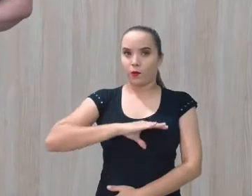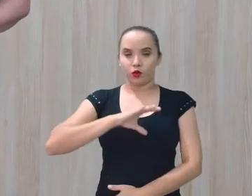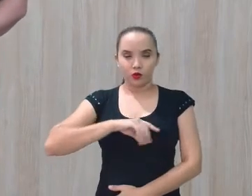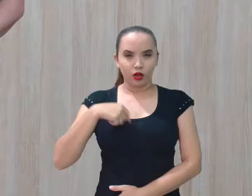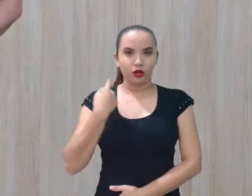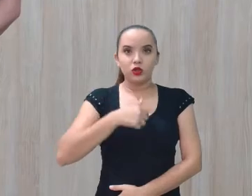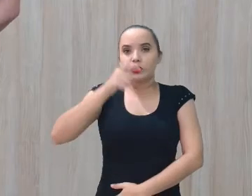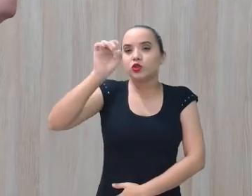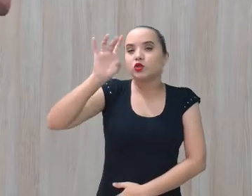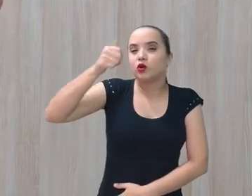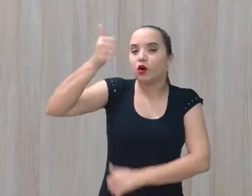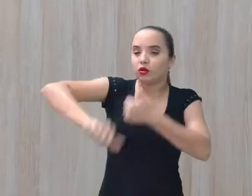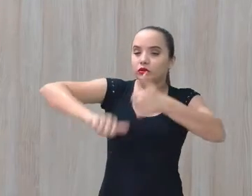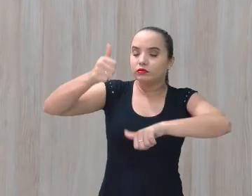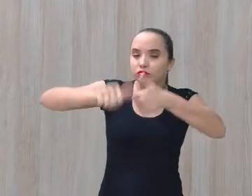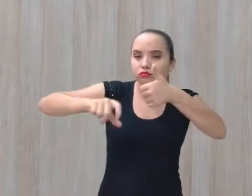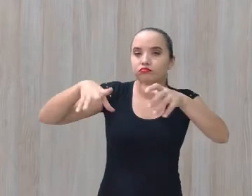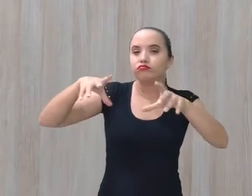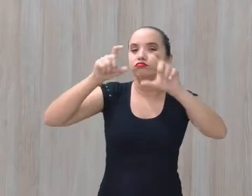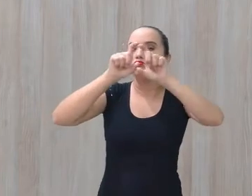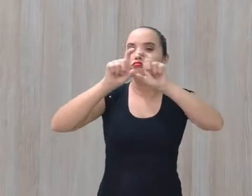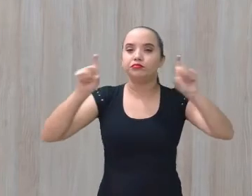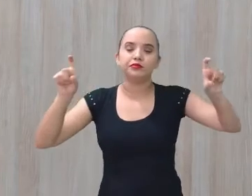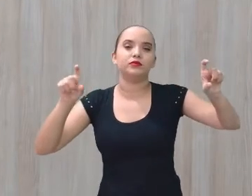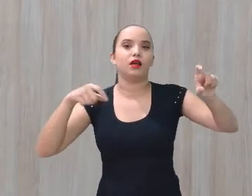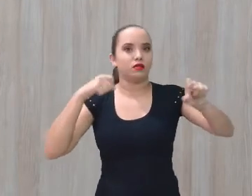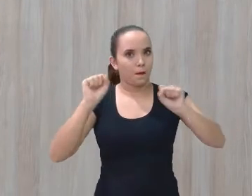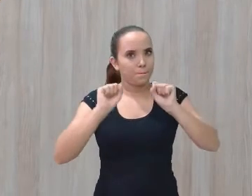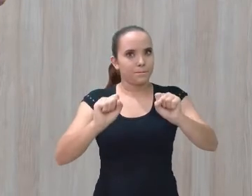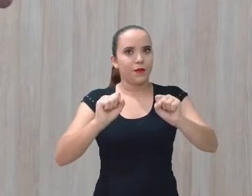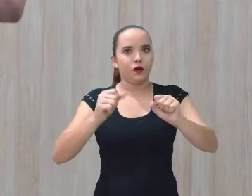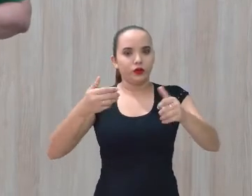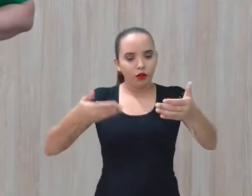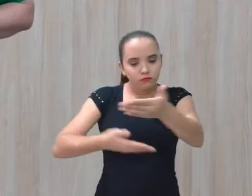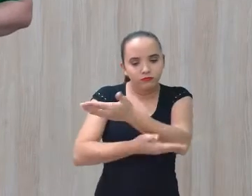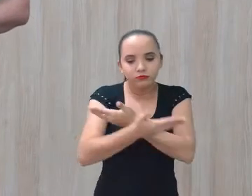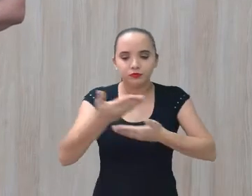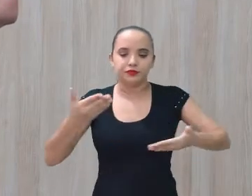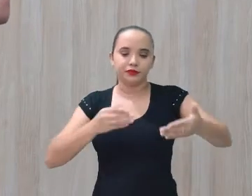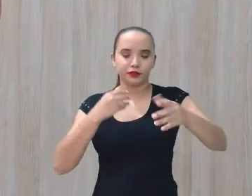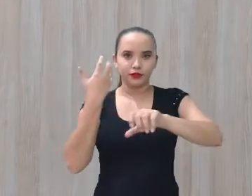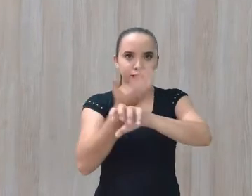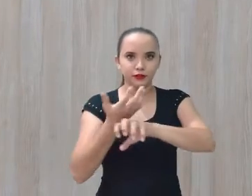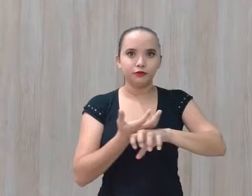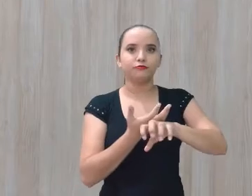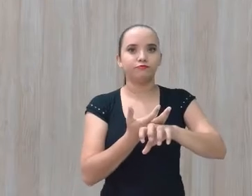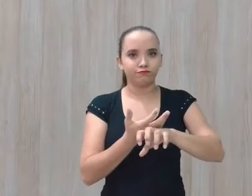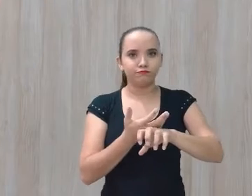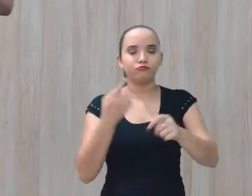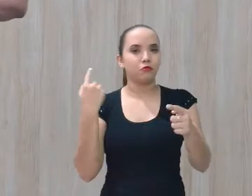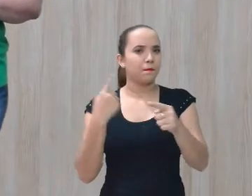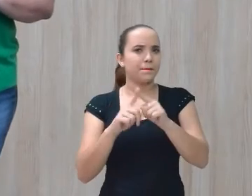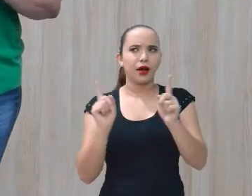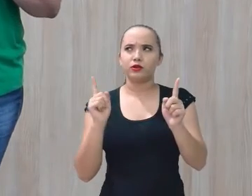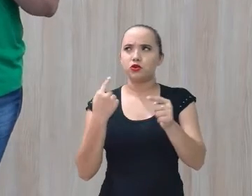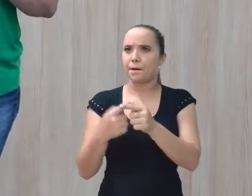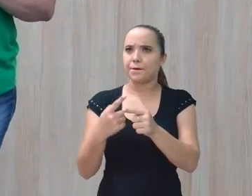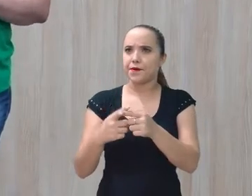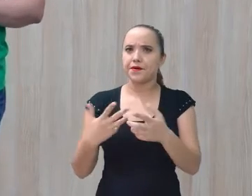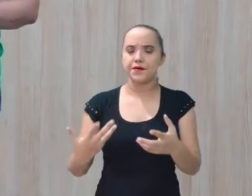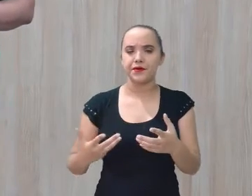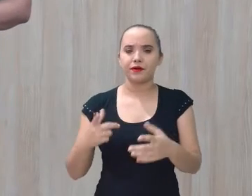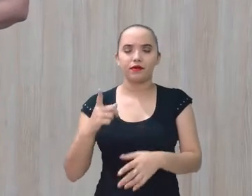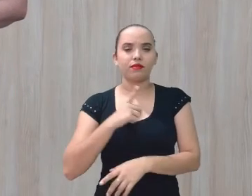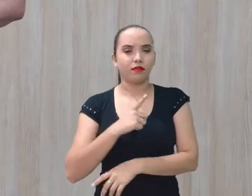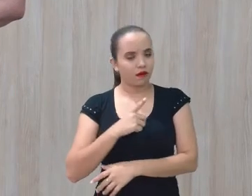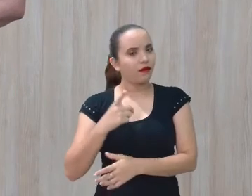uma tirinha, podemos abordar essa interdisciplinaridade. Por quê? Porque existem